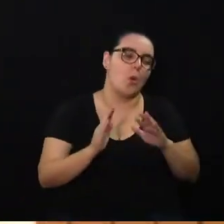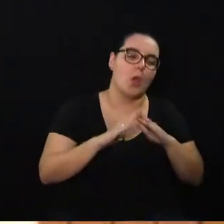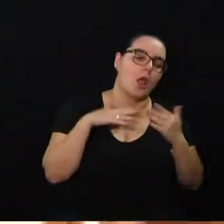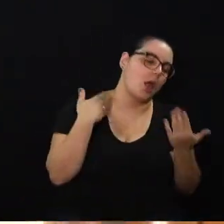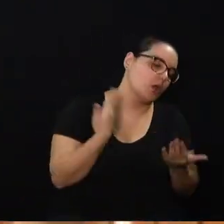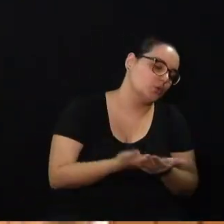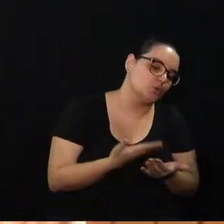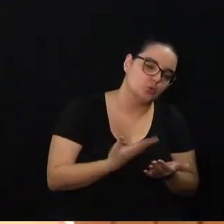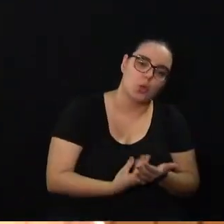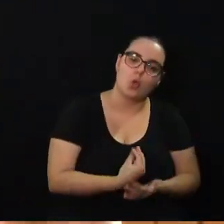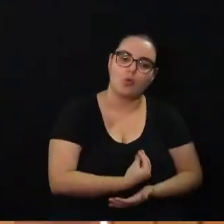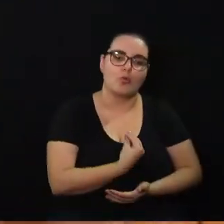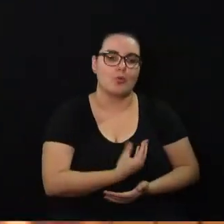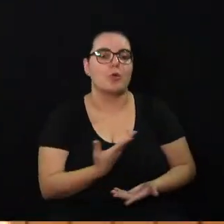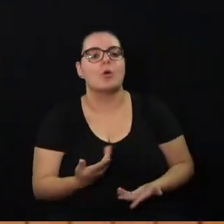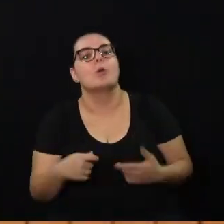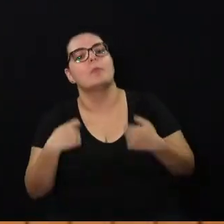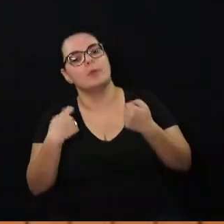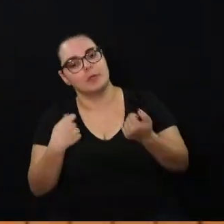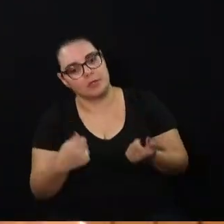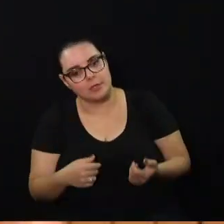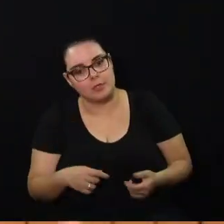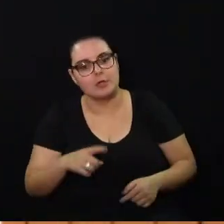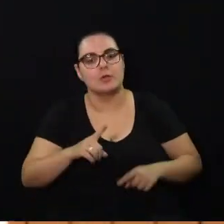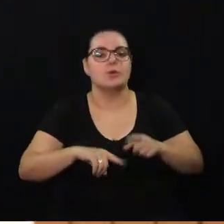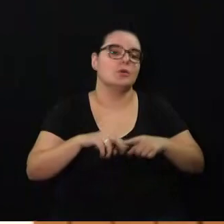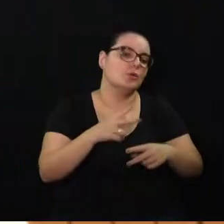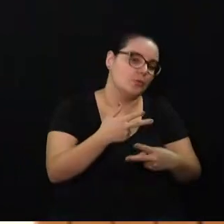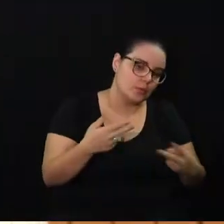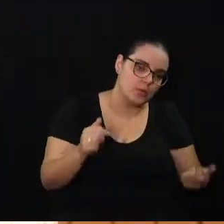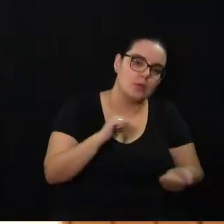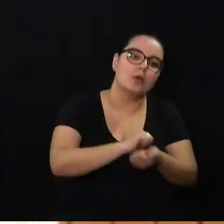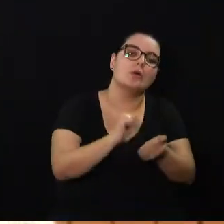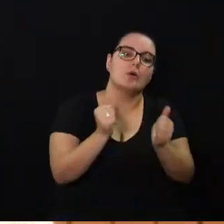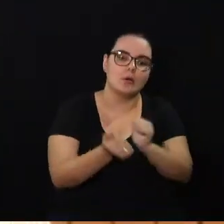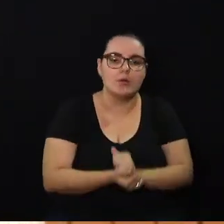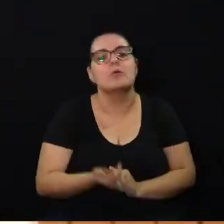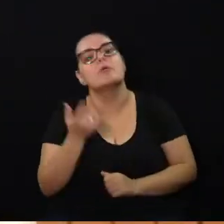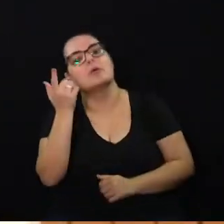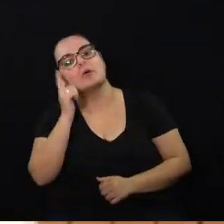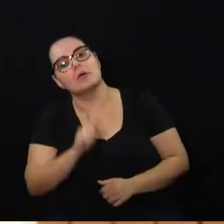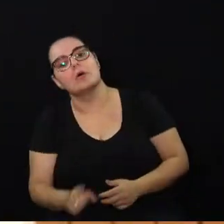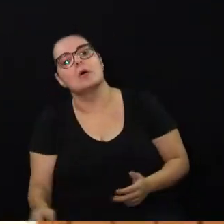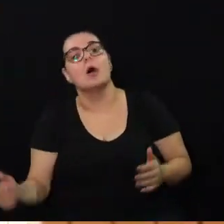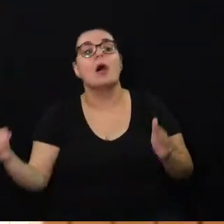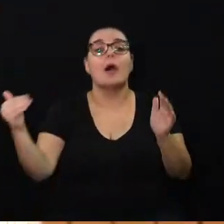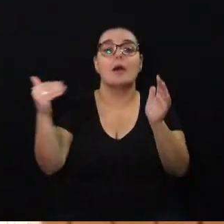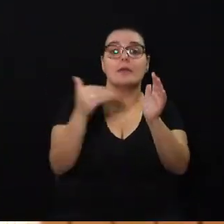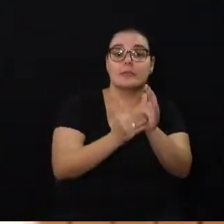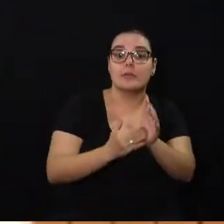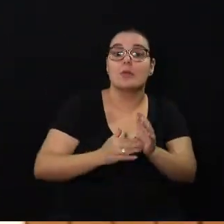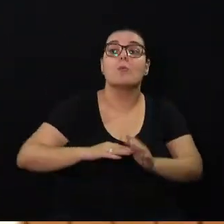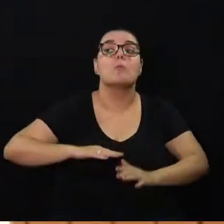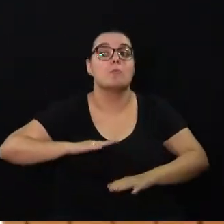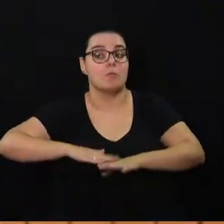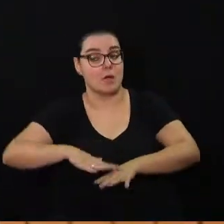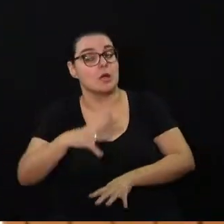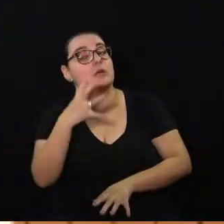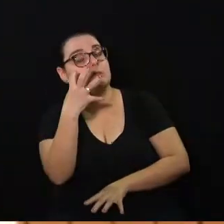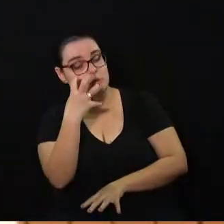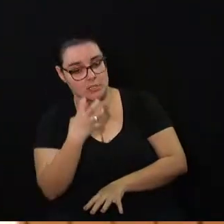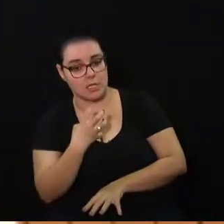que vai precisar sim de um material inclusivo adaptado e que vai dar conta disso até aquele muito grave que eu vou precisar